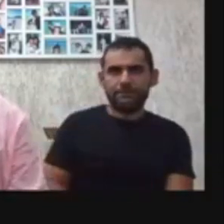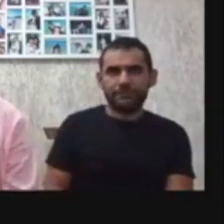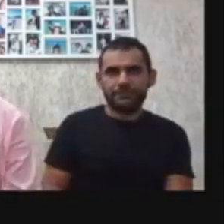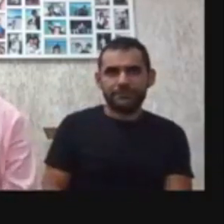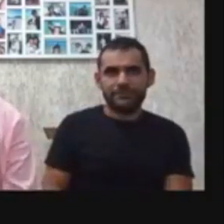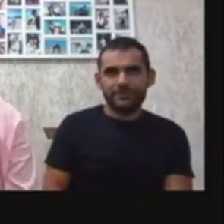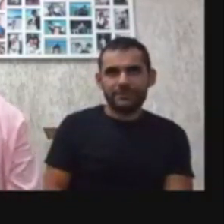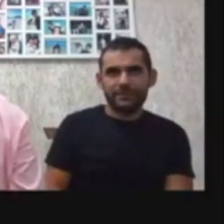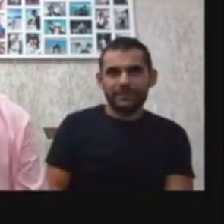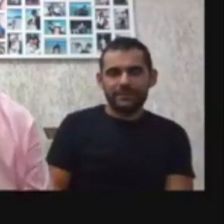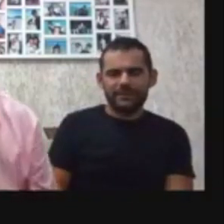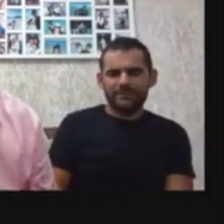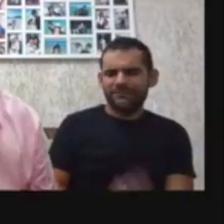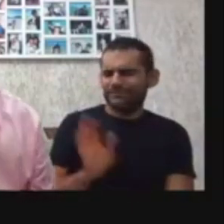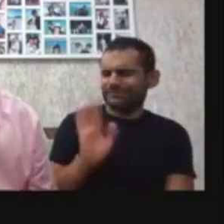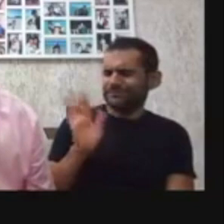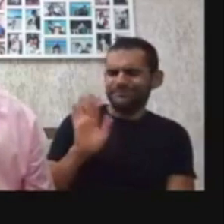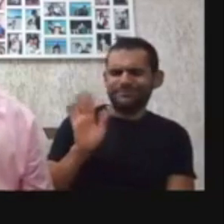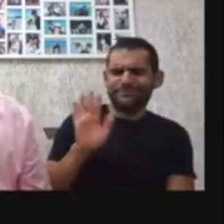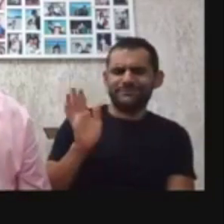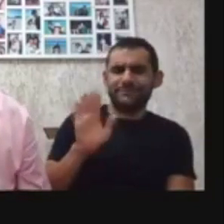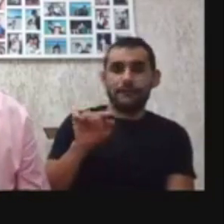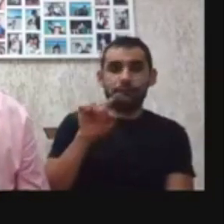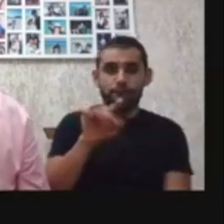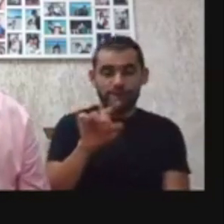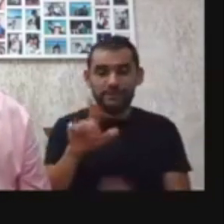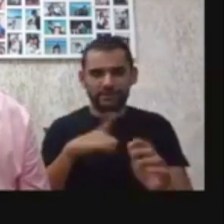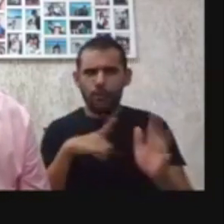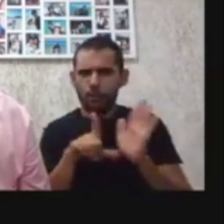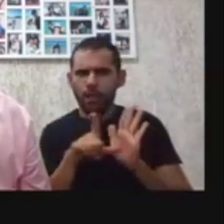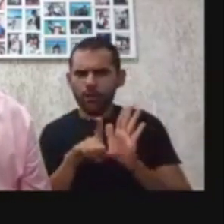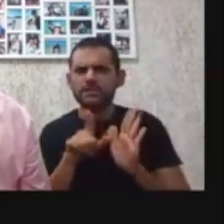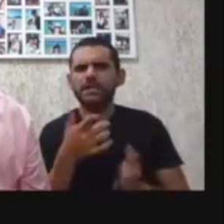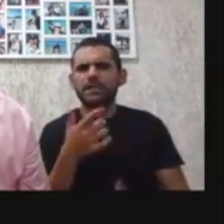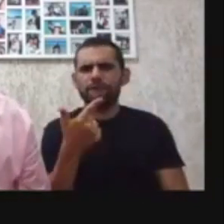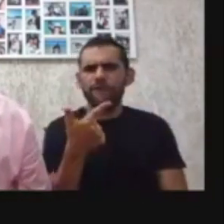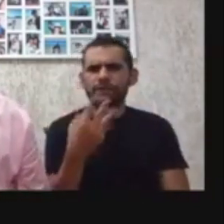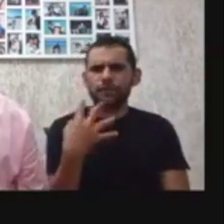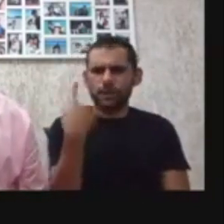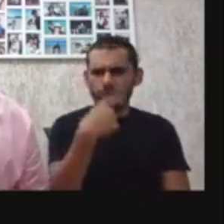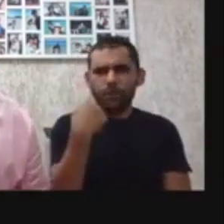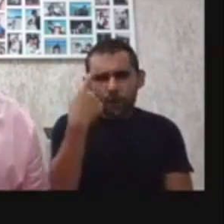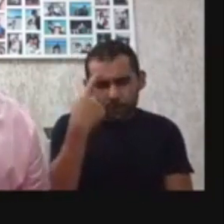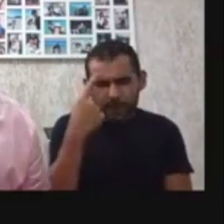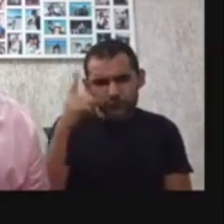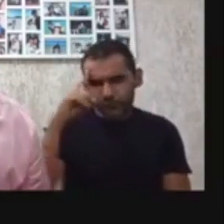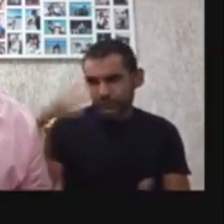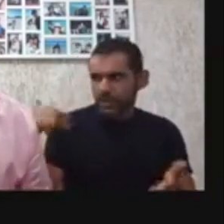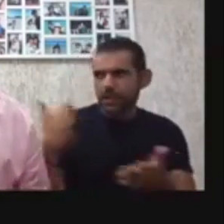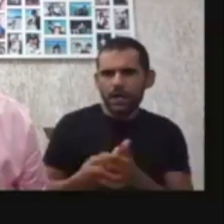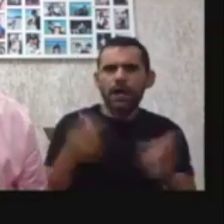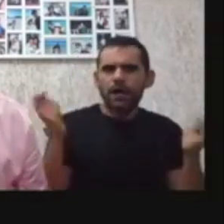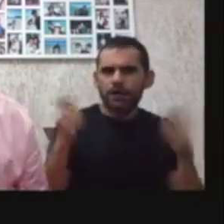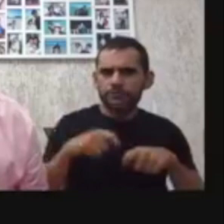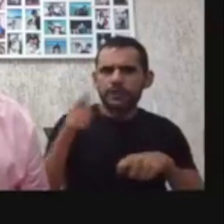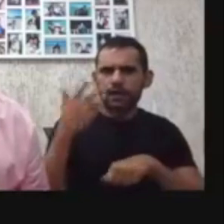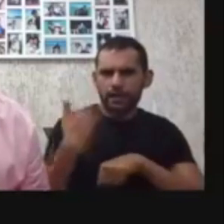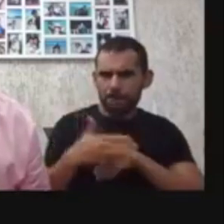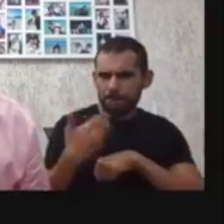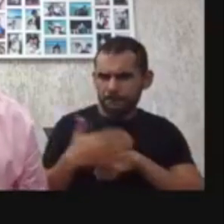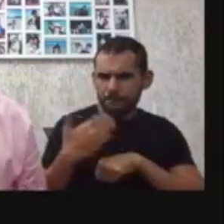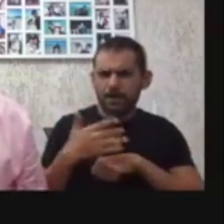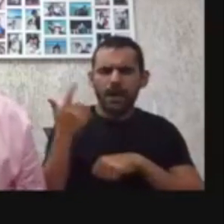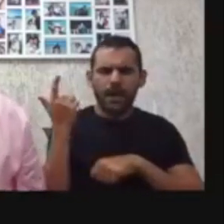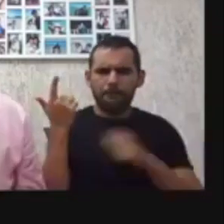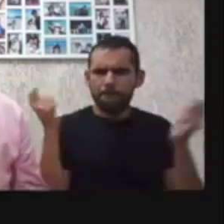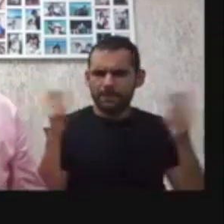Deus. Você, Adriano, você tem uma loja, você quer funcionar 24 horas por dia, você tem condição para isso, você quer fazer 3 turnos,